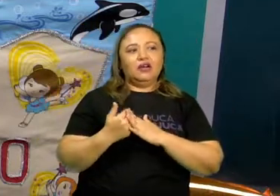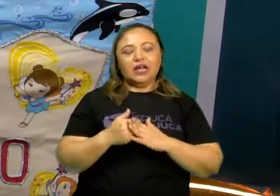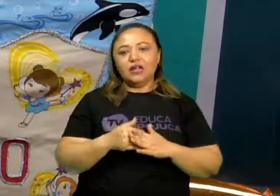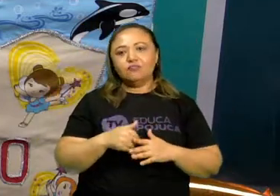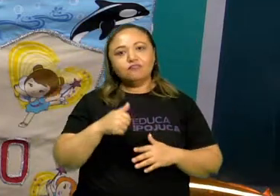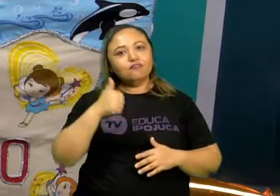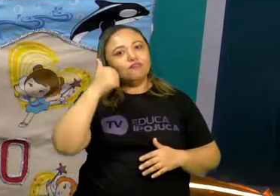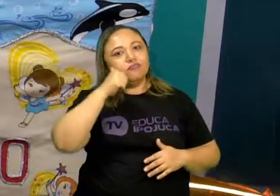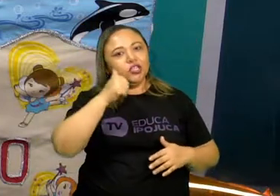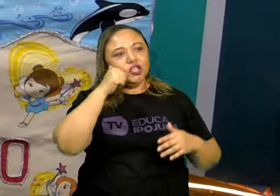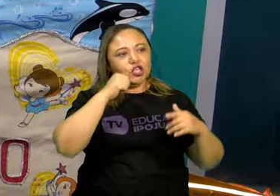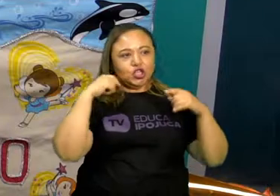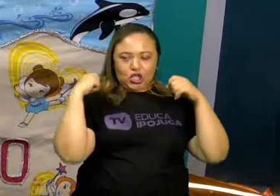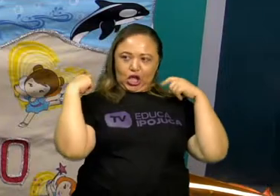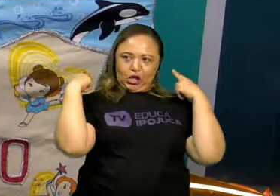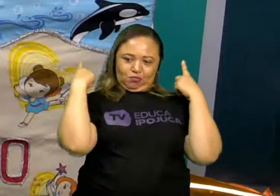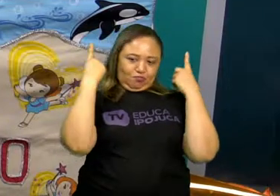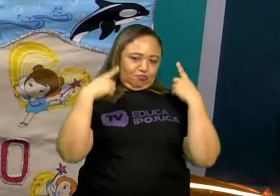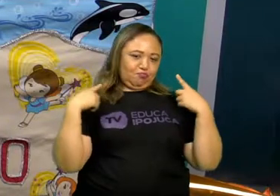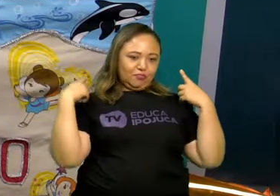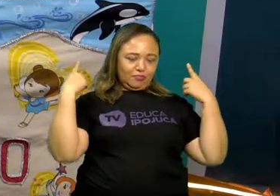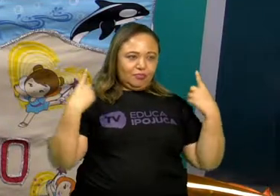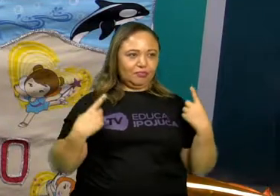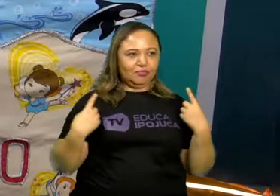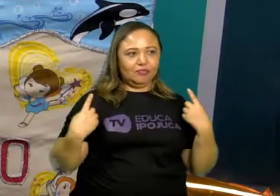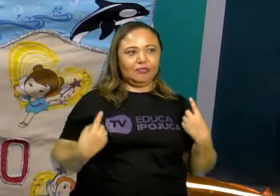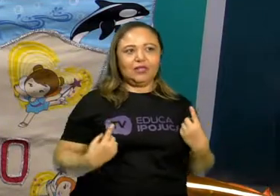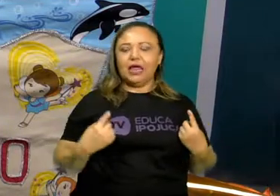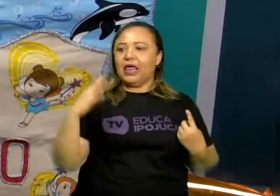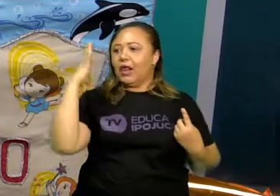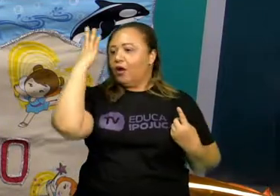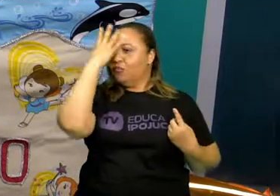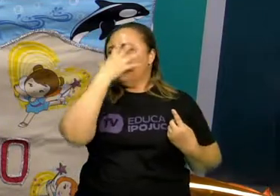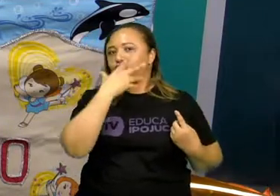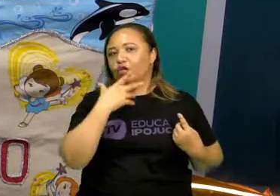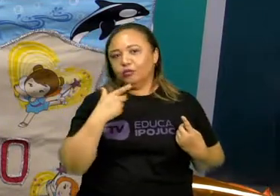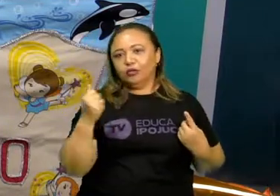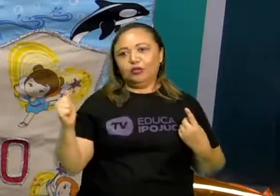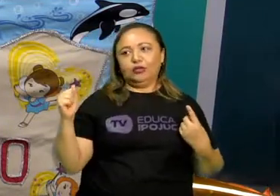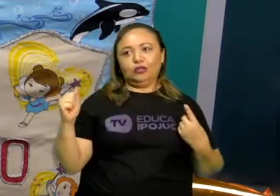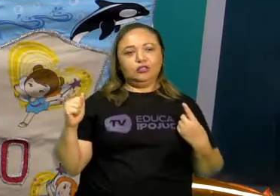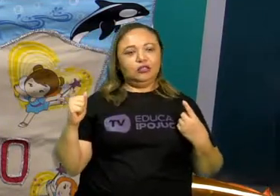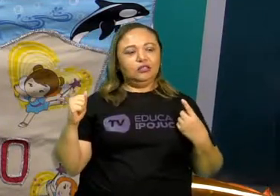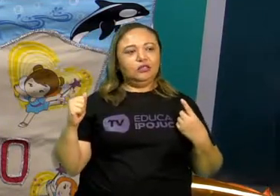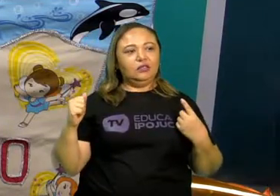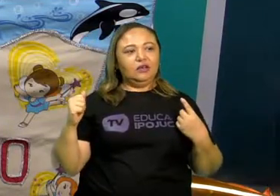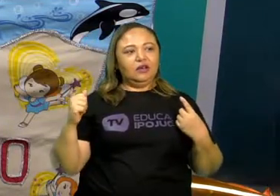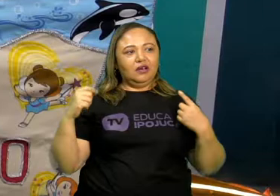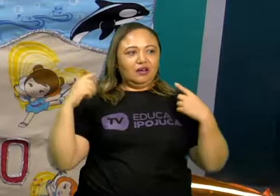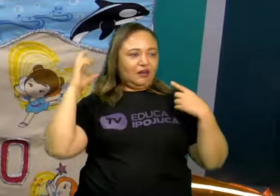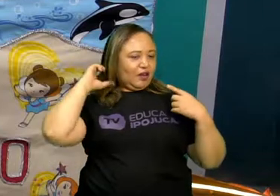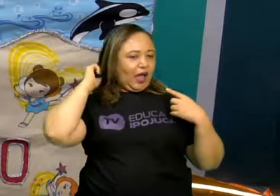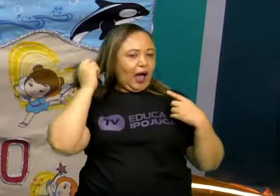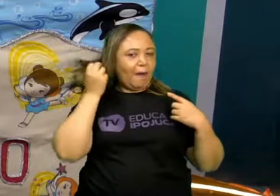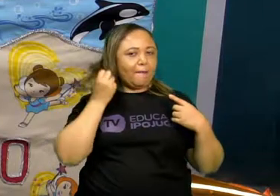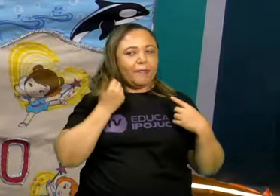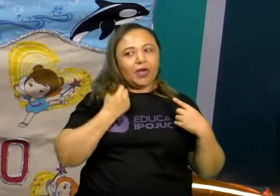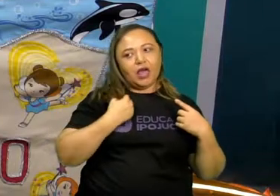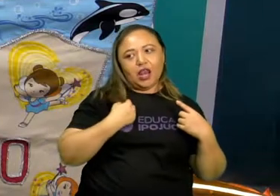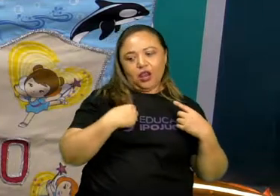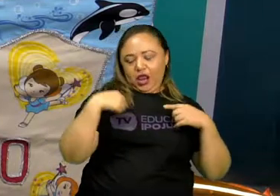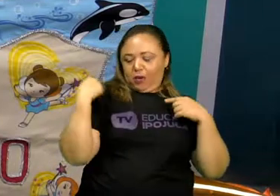Caixinhos Dourado. Olha como ela era bonita, crianças. Vai vendo, leiturinha. Linda. O cabelo dela era